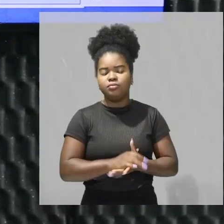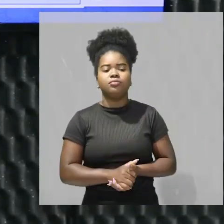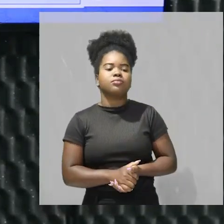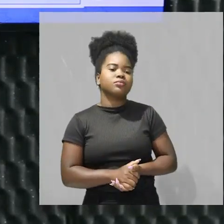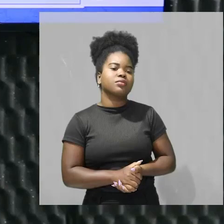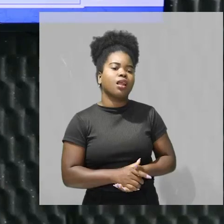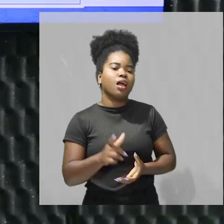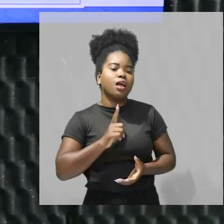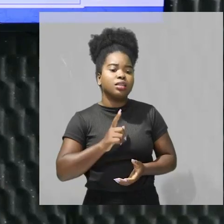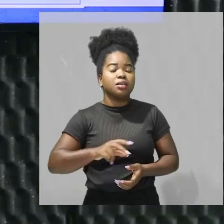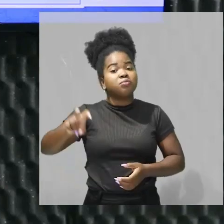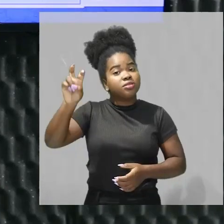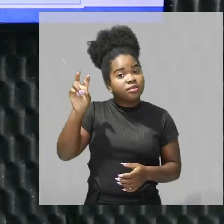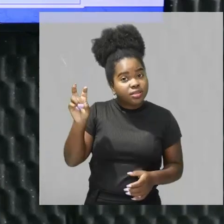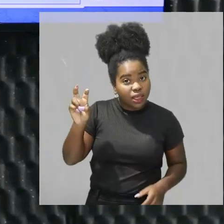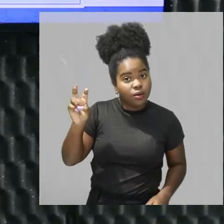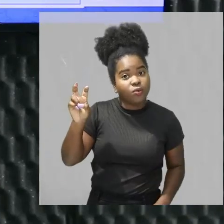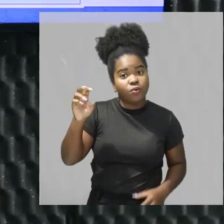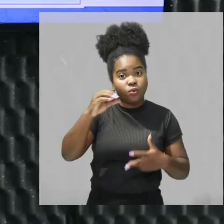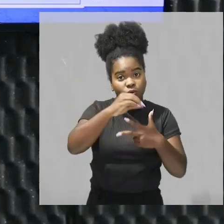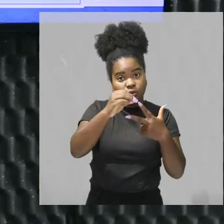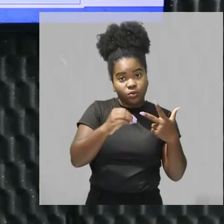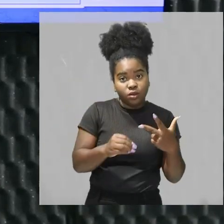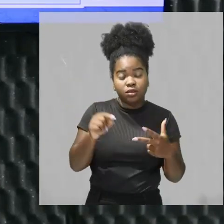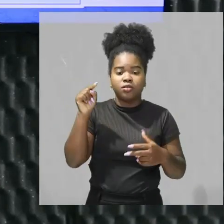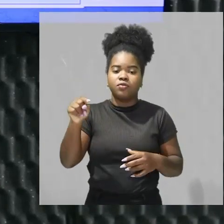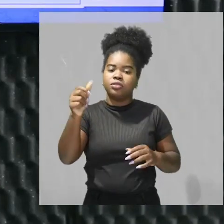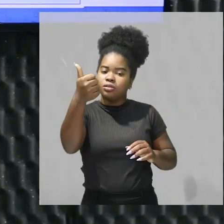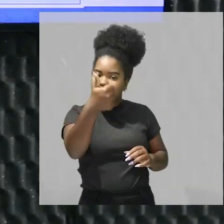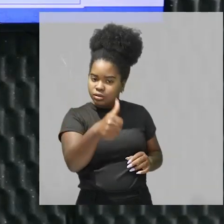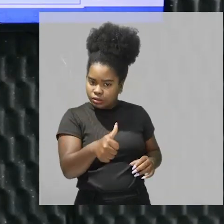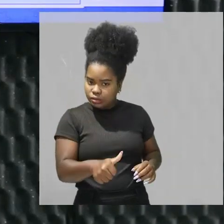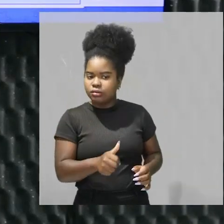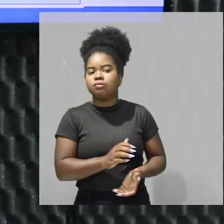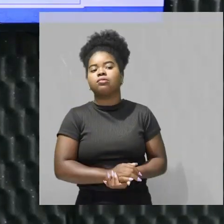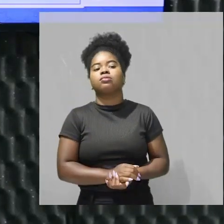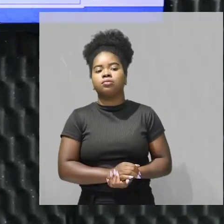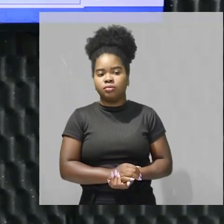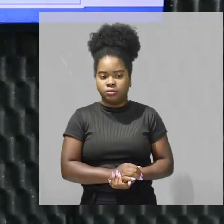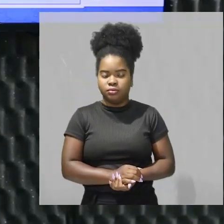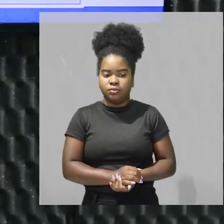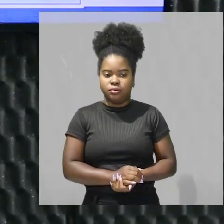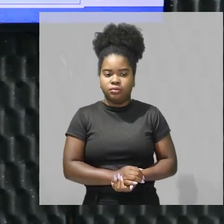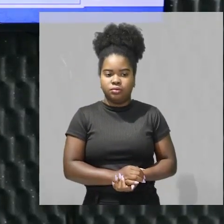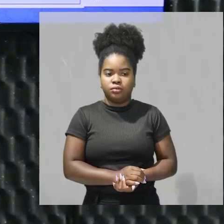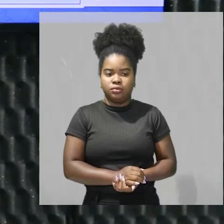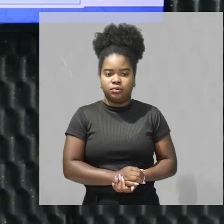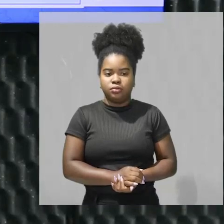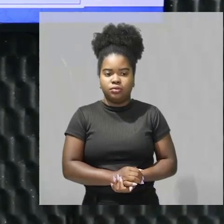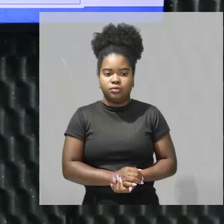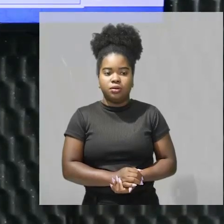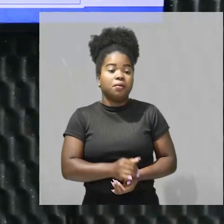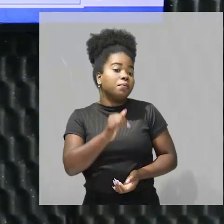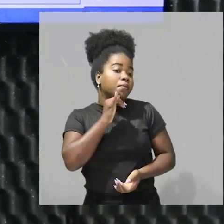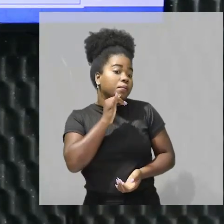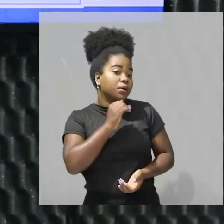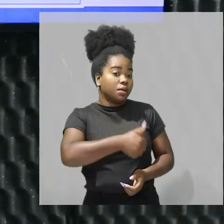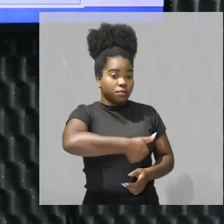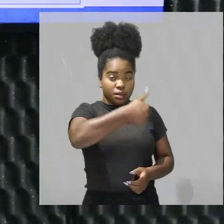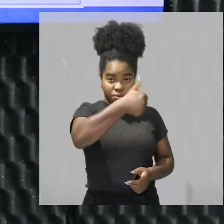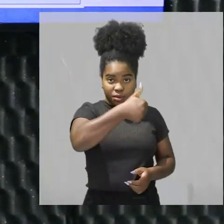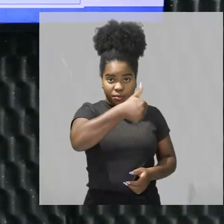Nós temos 5 competências e vocês serão avaliados de acordo com essas competências. Por exemplo, na competência